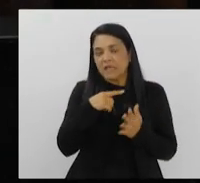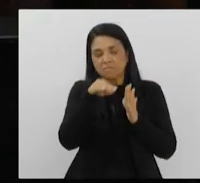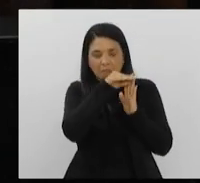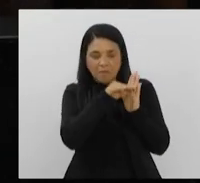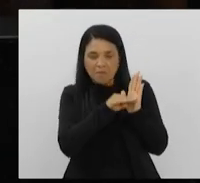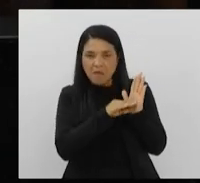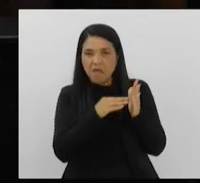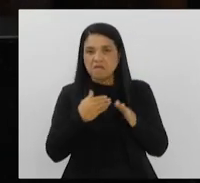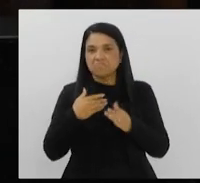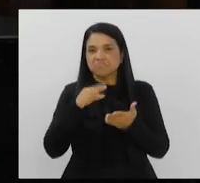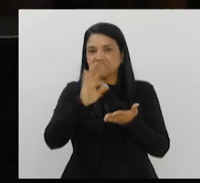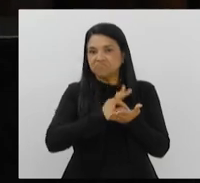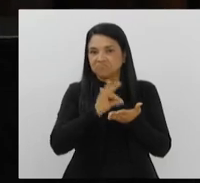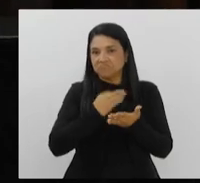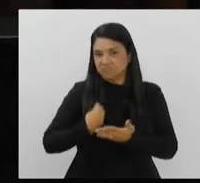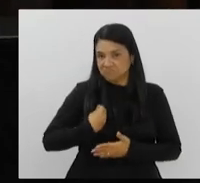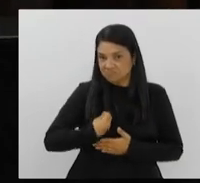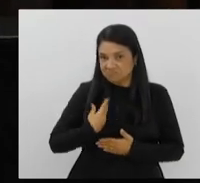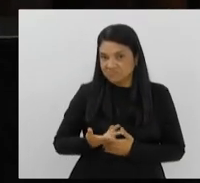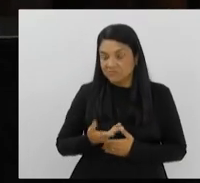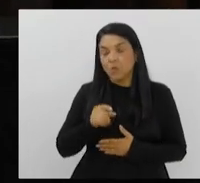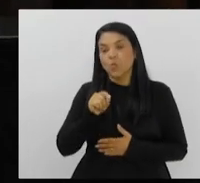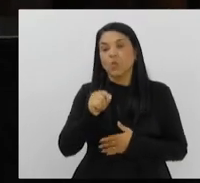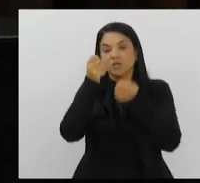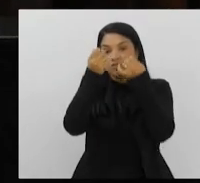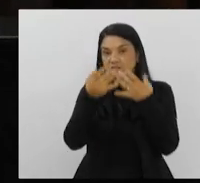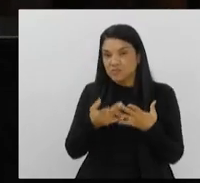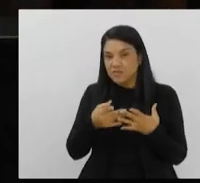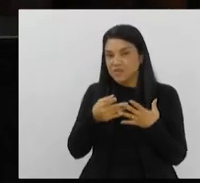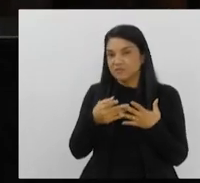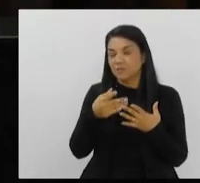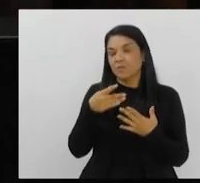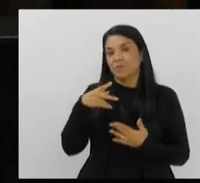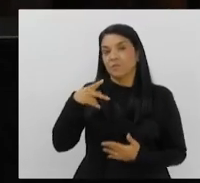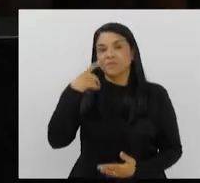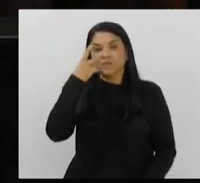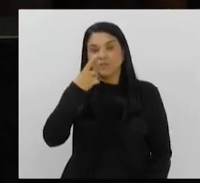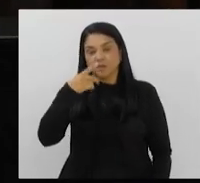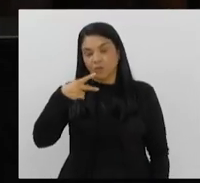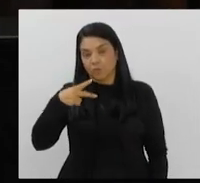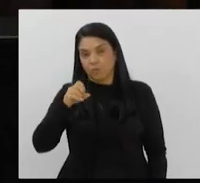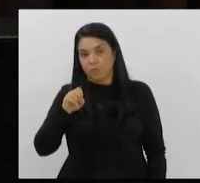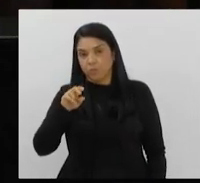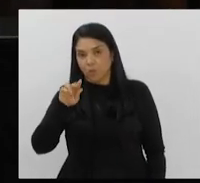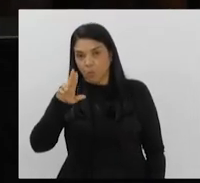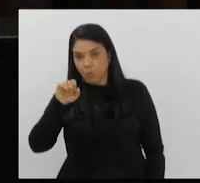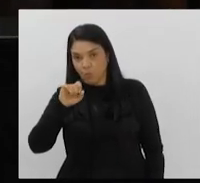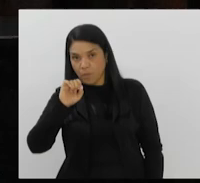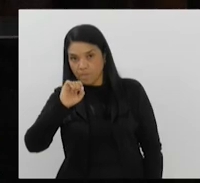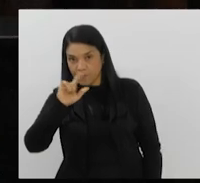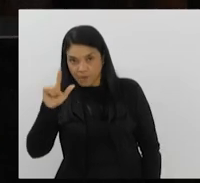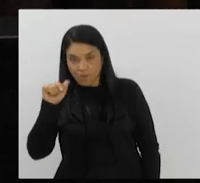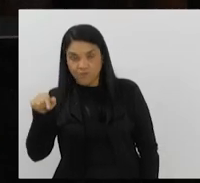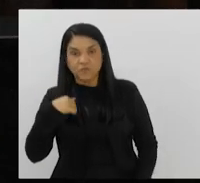presença. Porque a gente está falando, deputado Paul Bell, de uma secretaria que recebe recurso federal, do